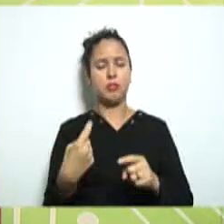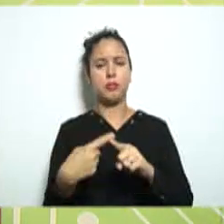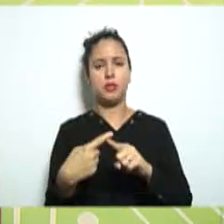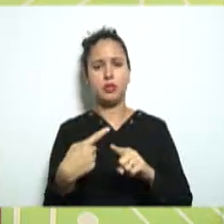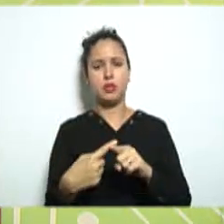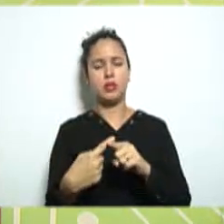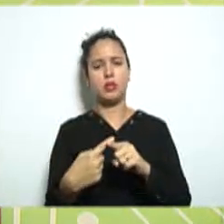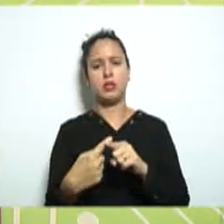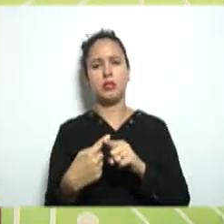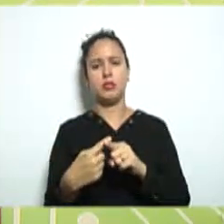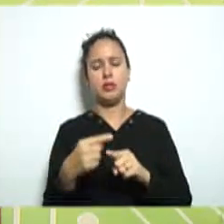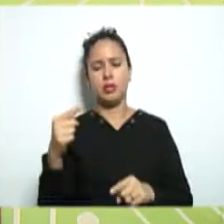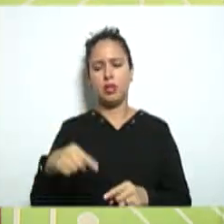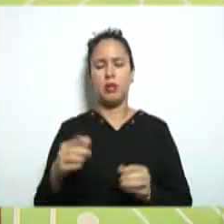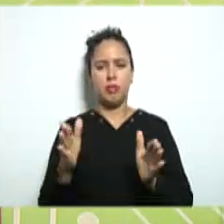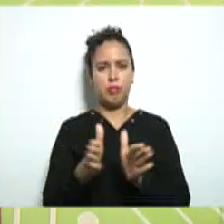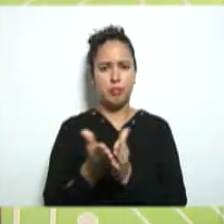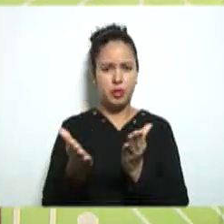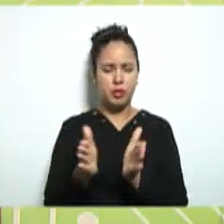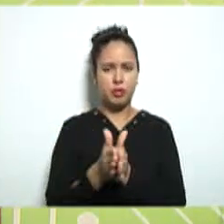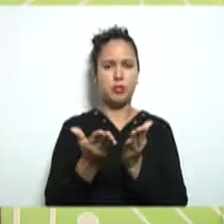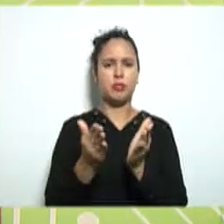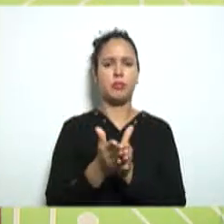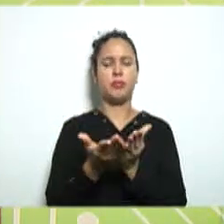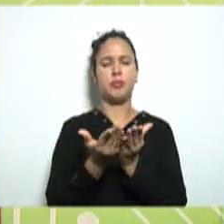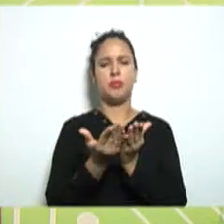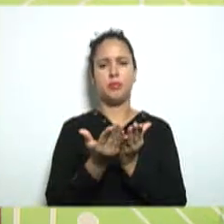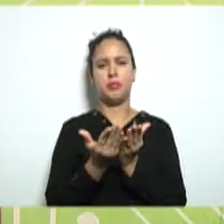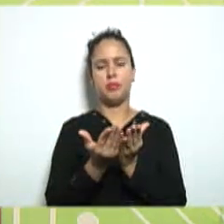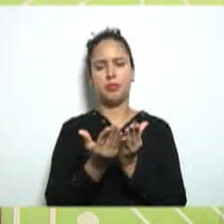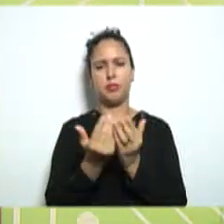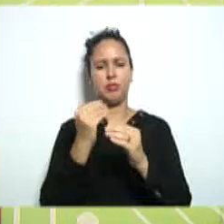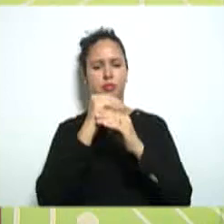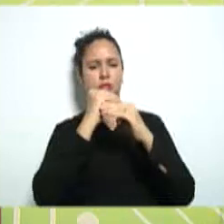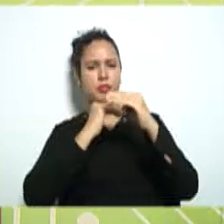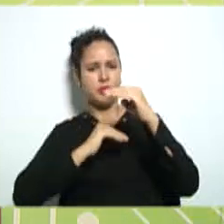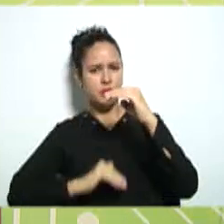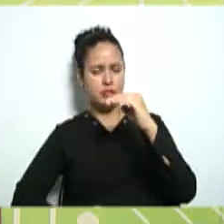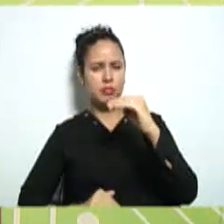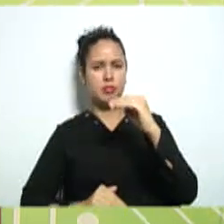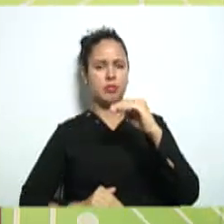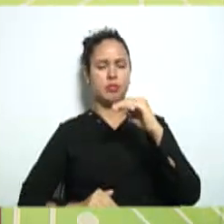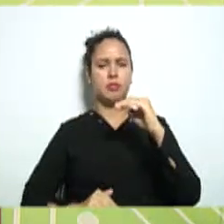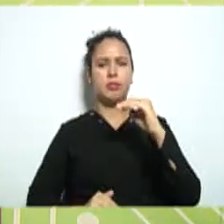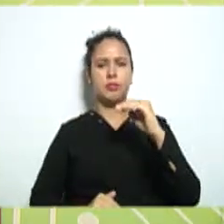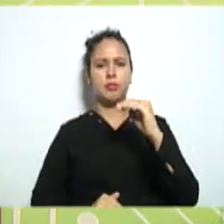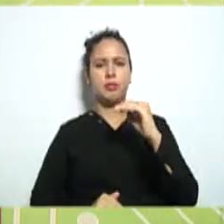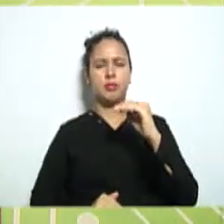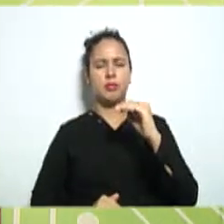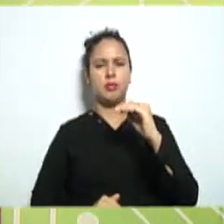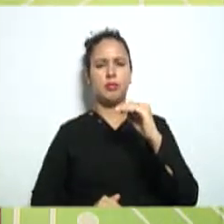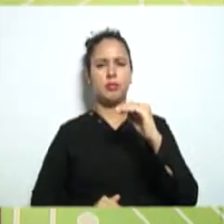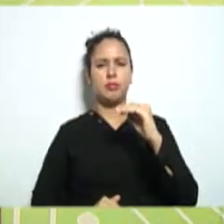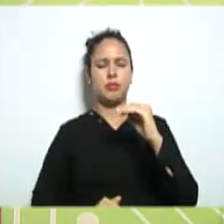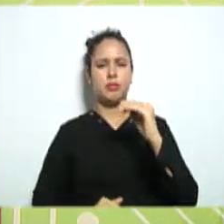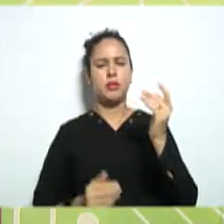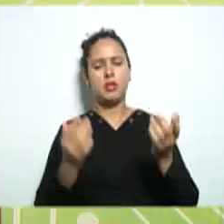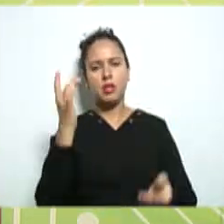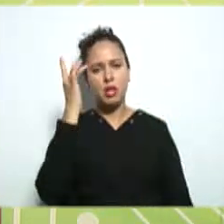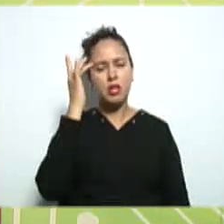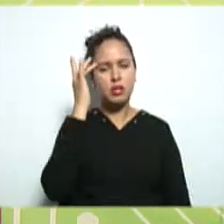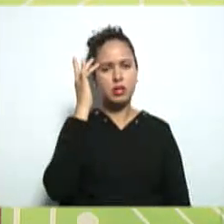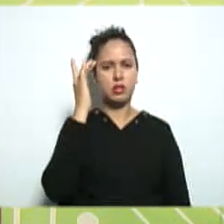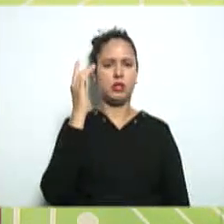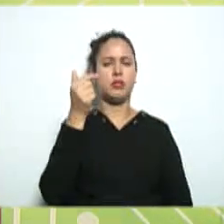ela está numa condição de pobreza, de subalternidade tão grande, que ela acha que aquele trabalho vai